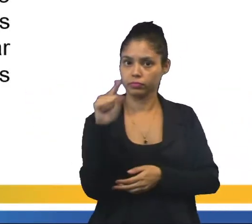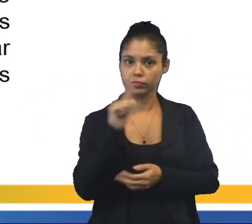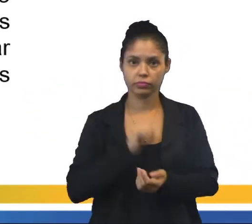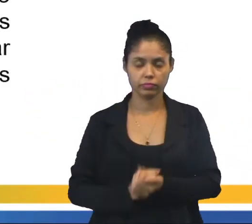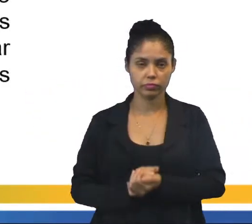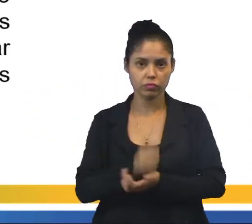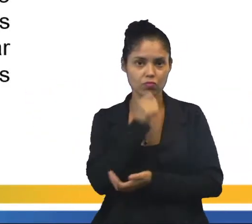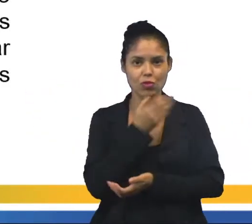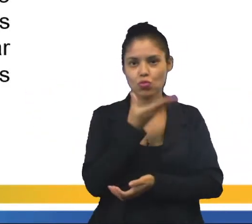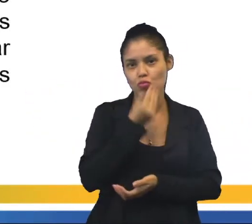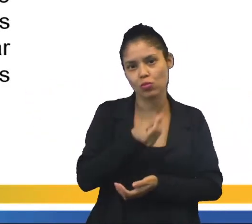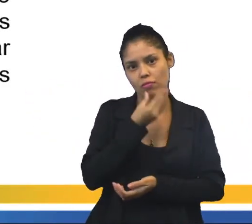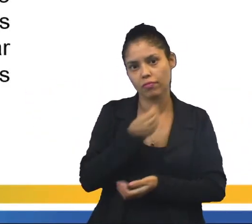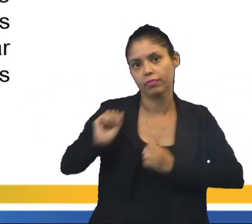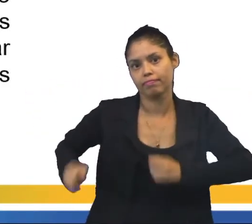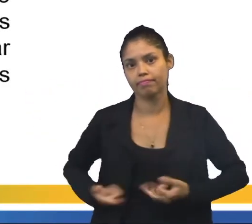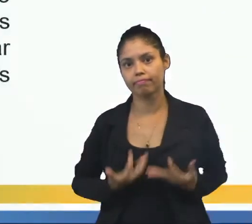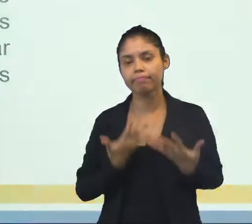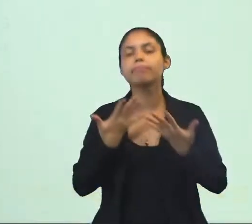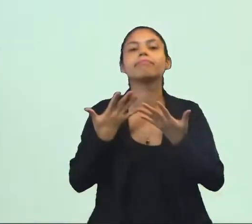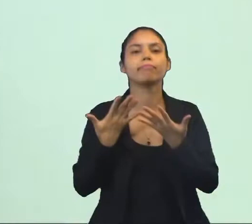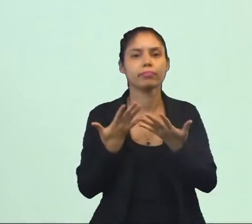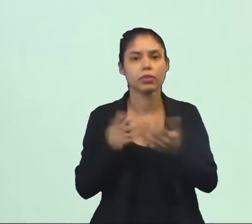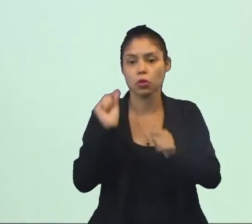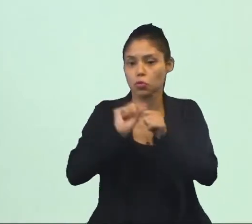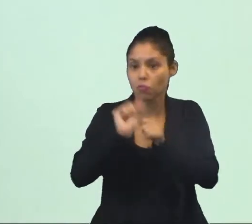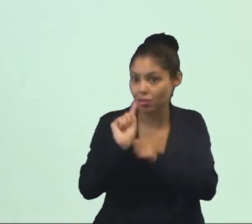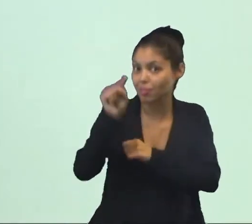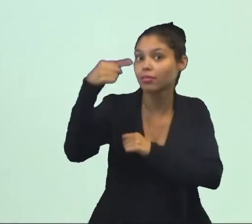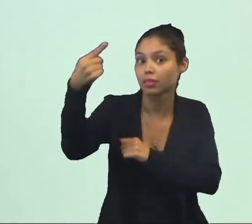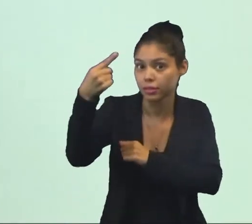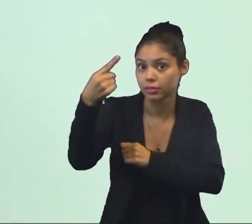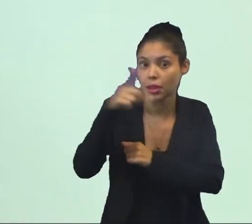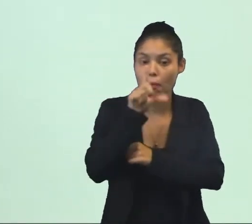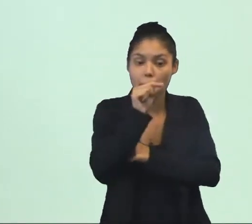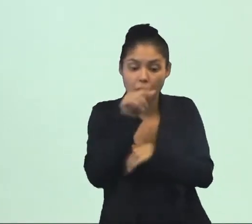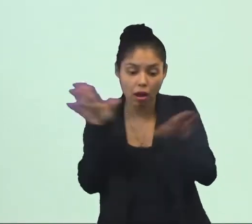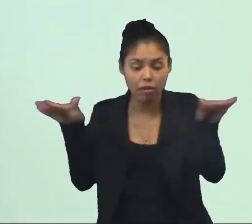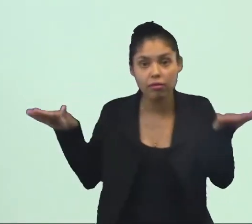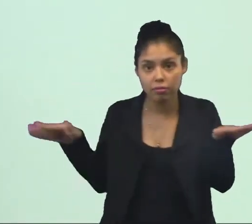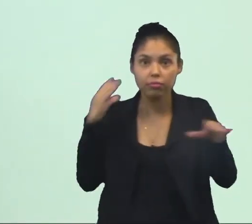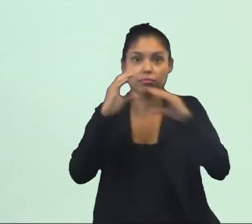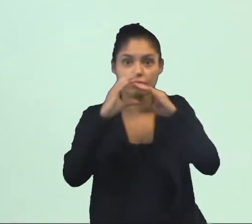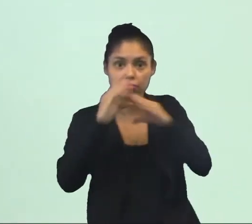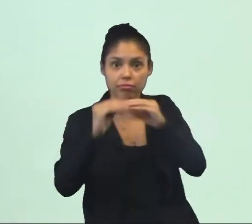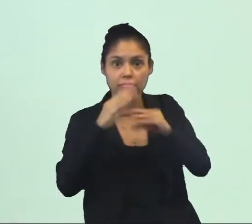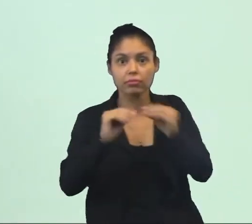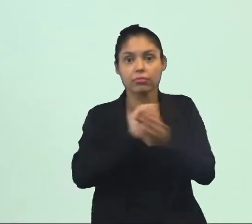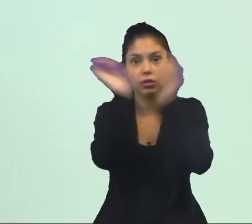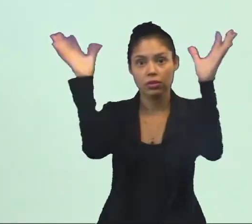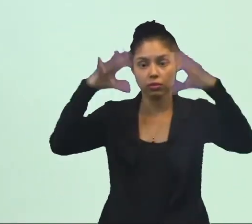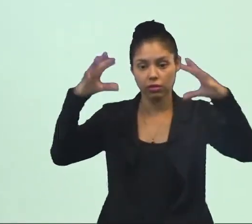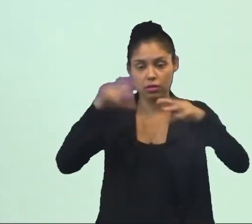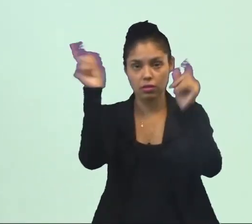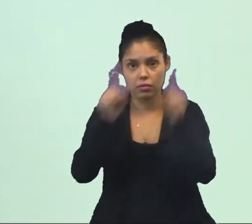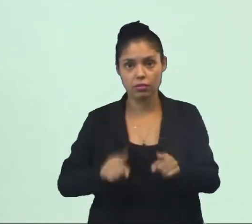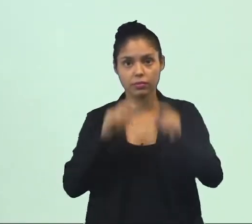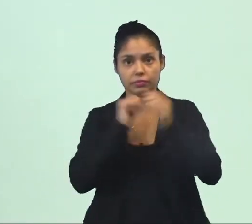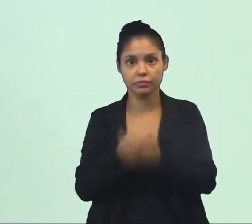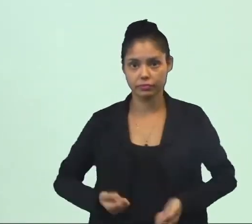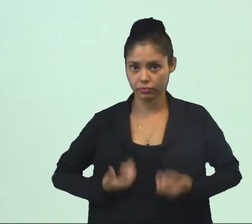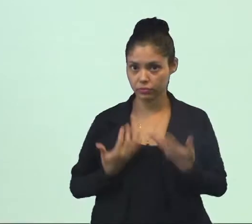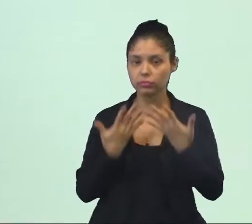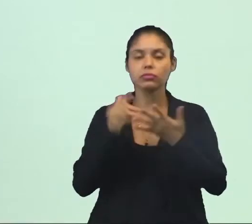o homem não teve estímulo, o homem não fez aquele pássaro cantar, o homem não fez a chuva, não fez o trovão, um estímulo